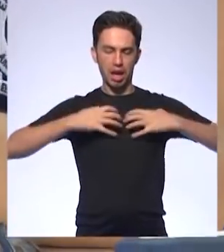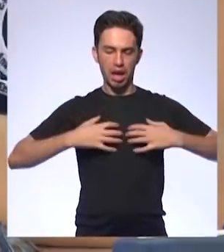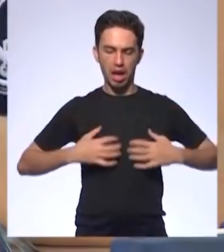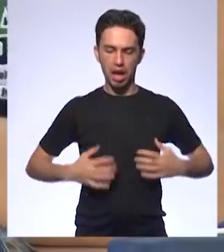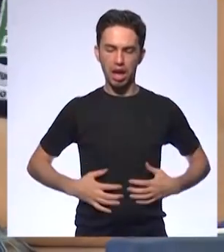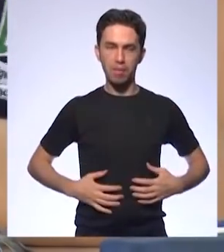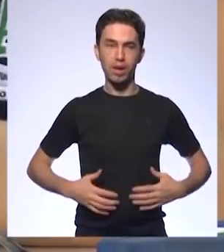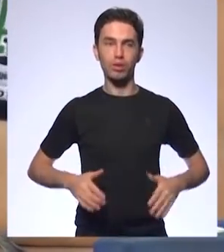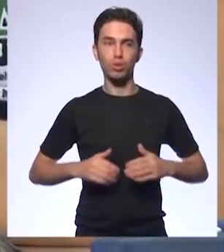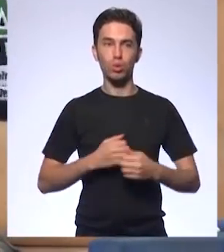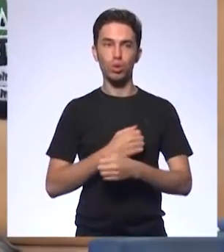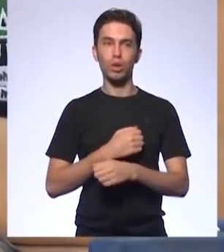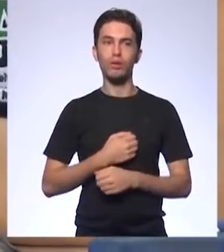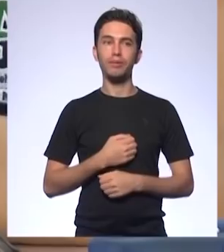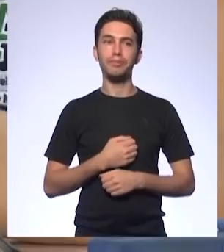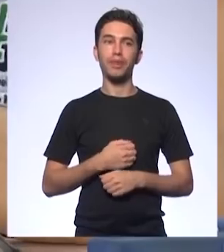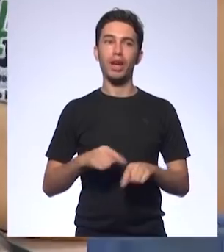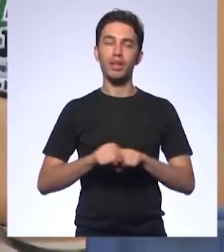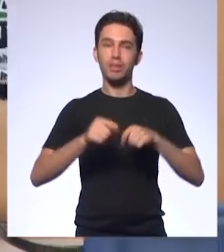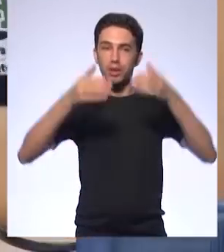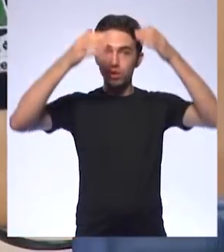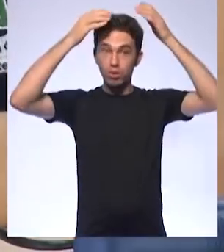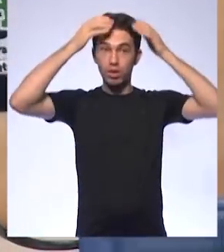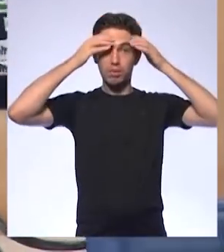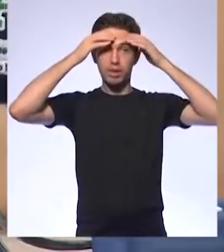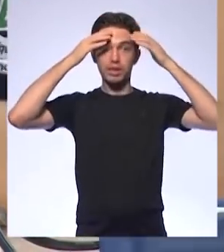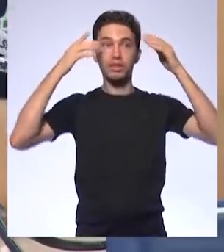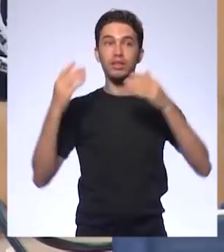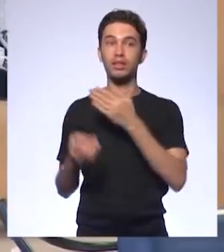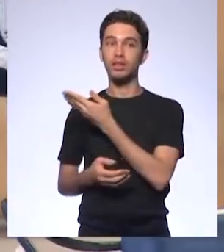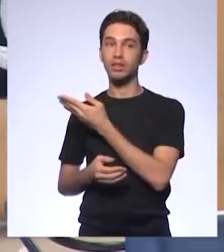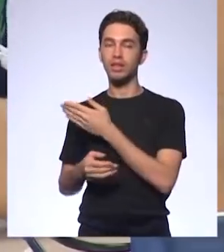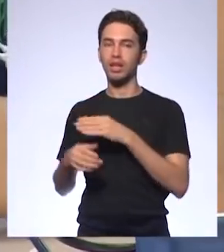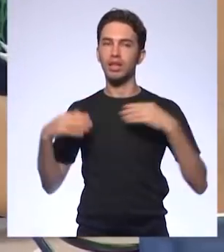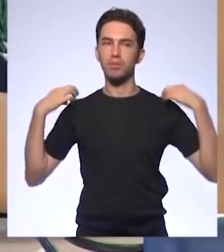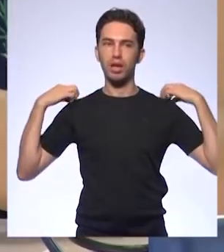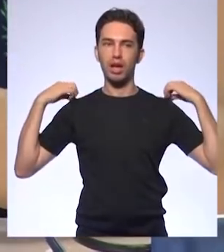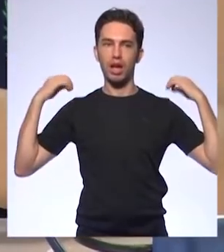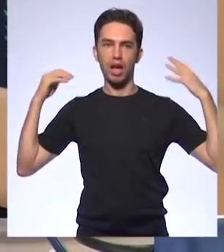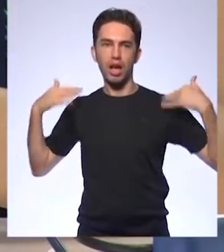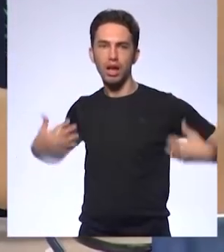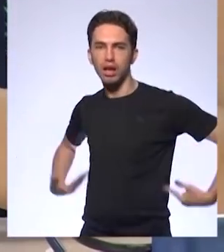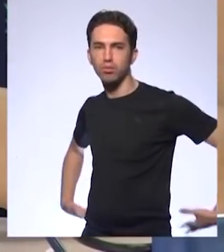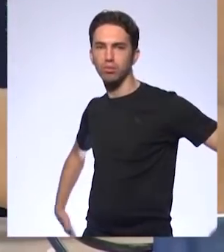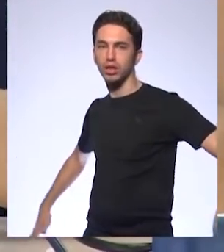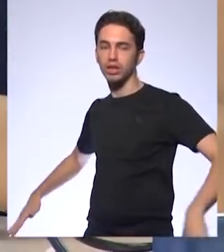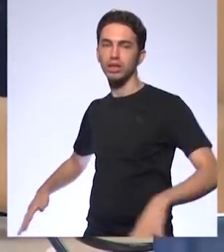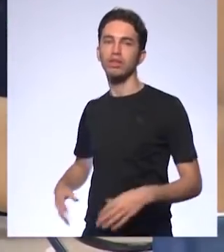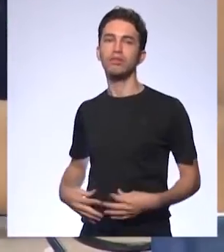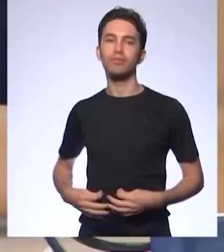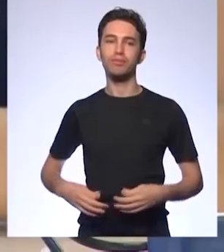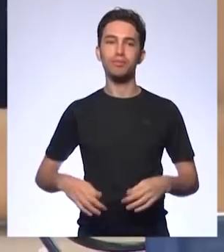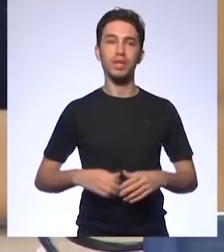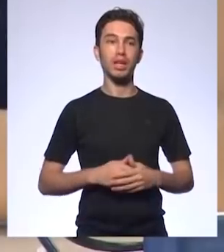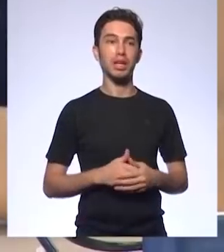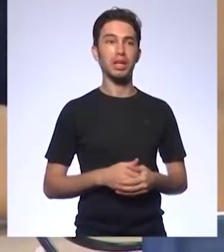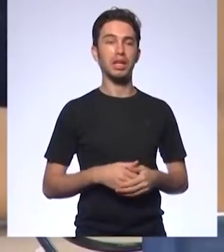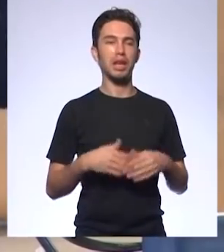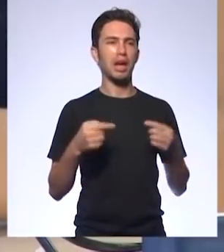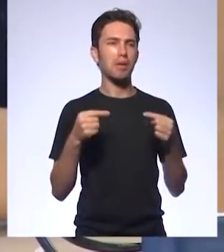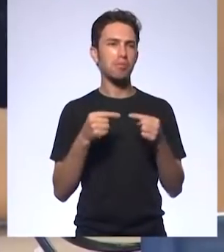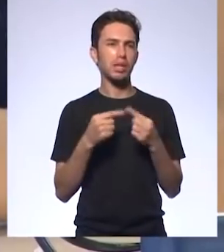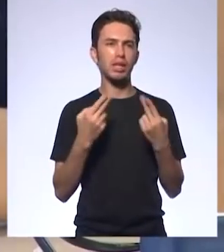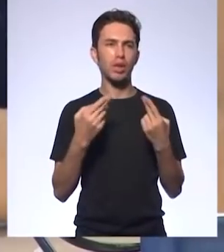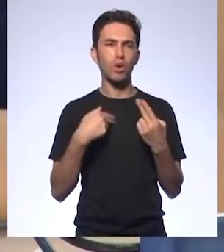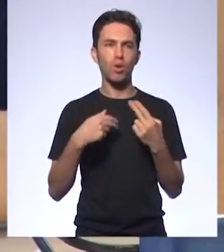Aqui um capacete, né? Isso. E aqui a capinha dele. E é bem como se fosse